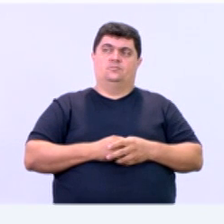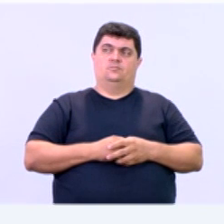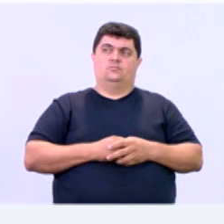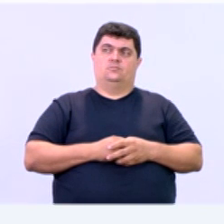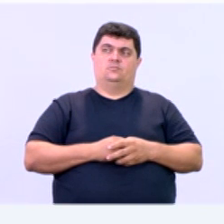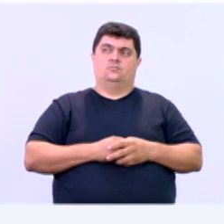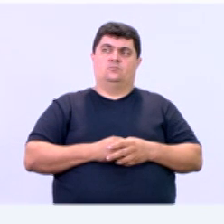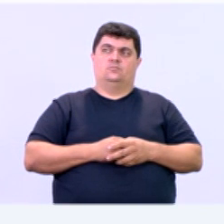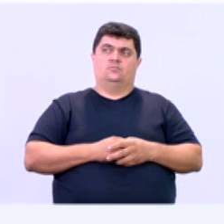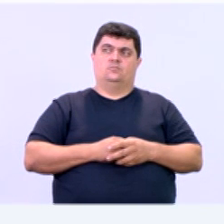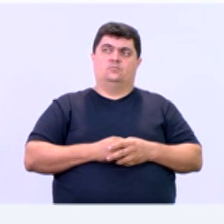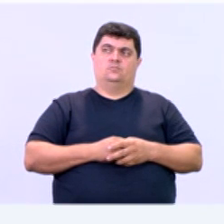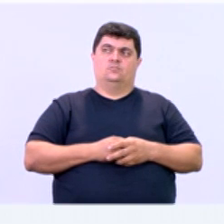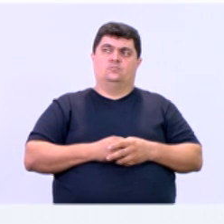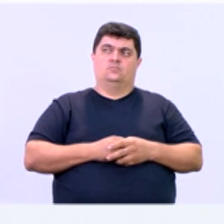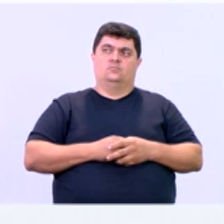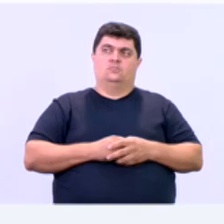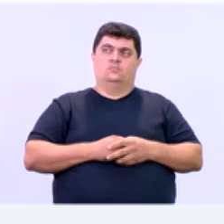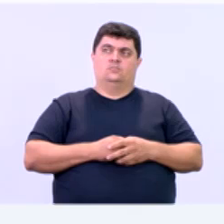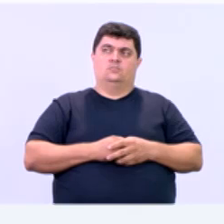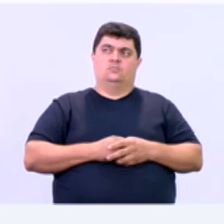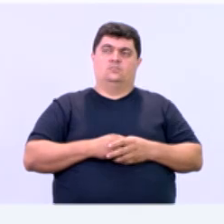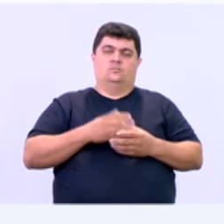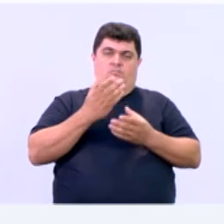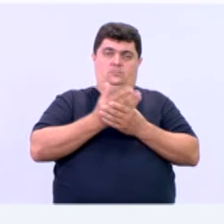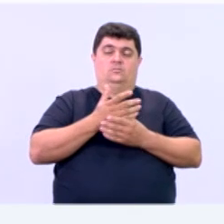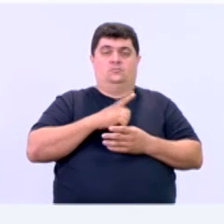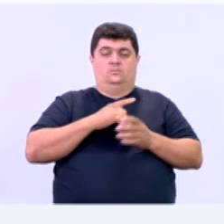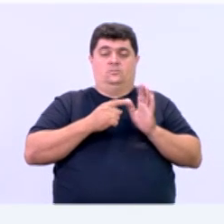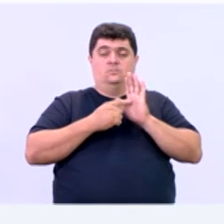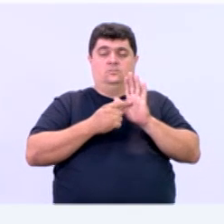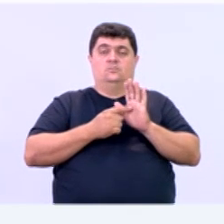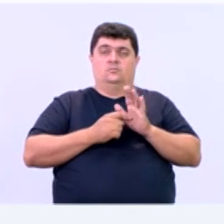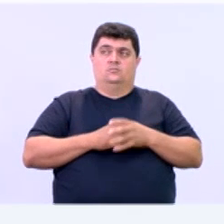aqui, vou ver um arquivo, ó.